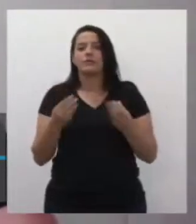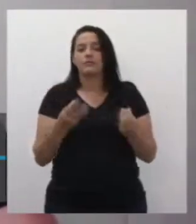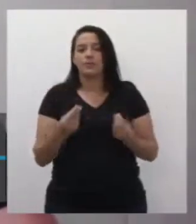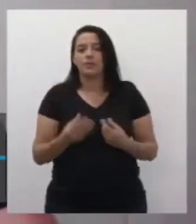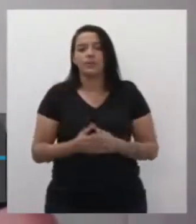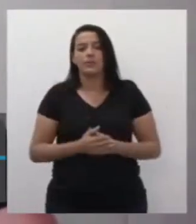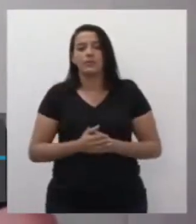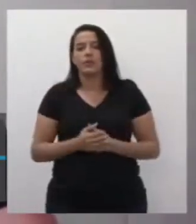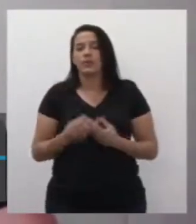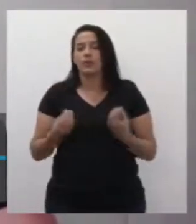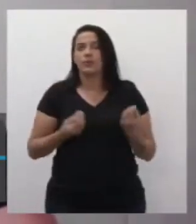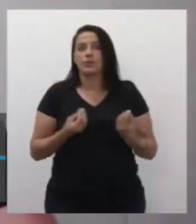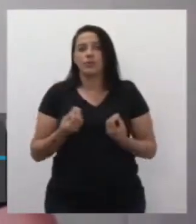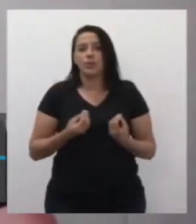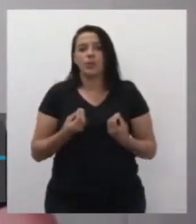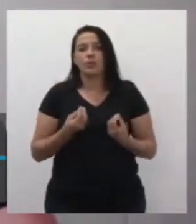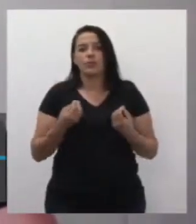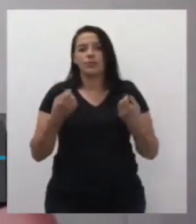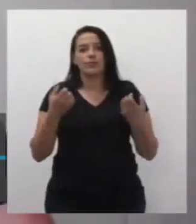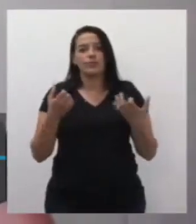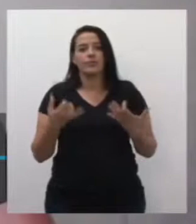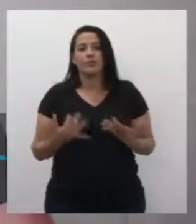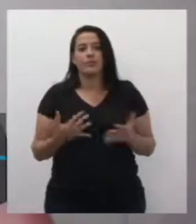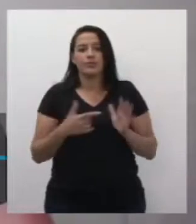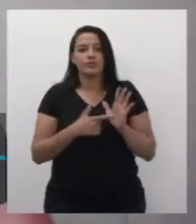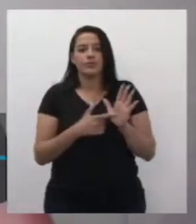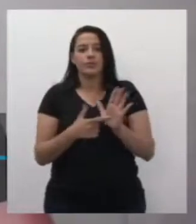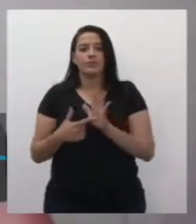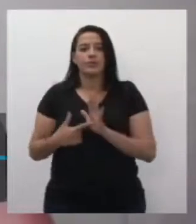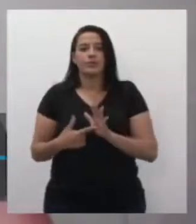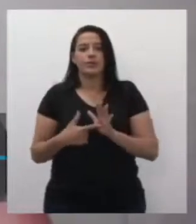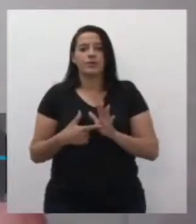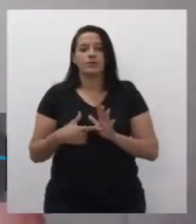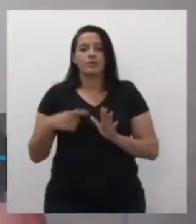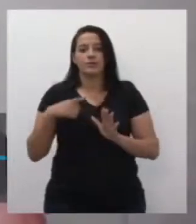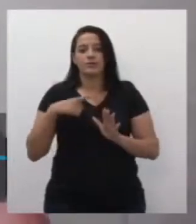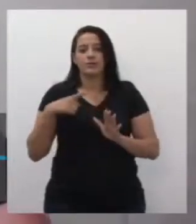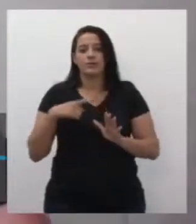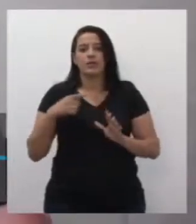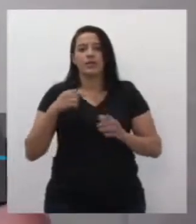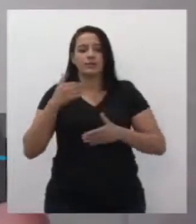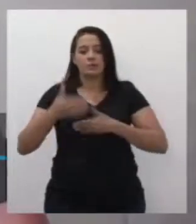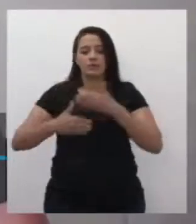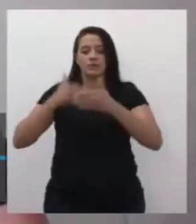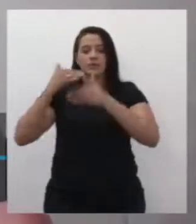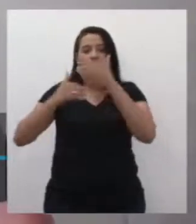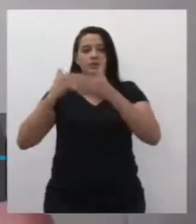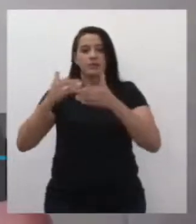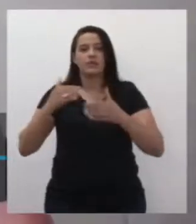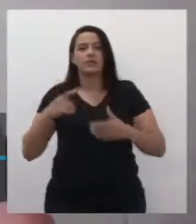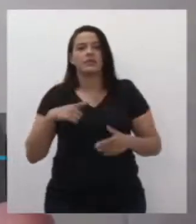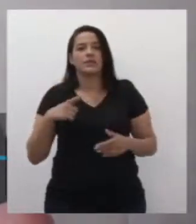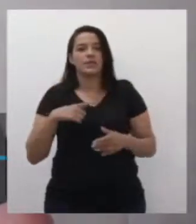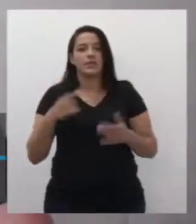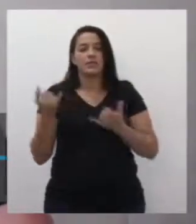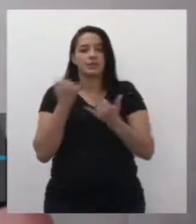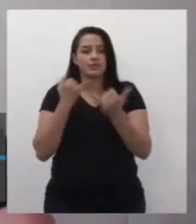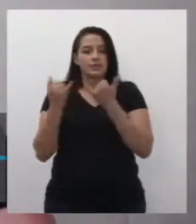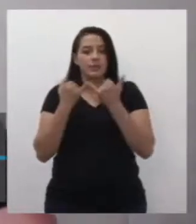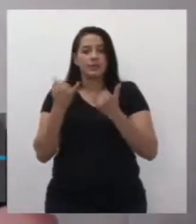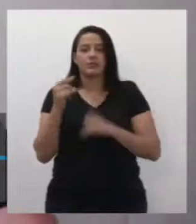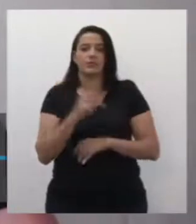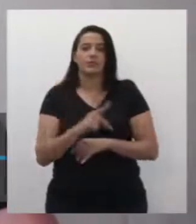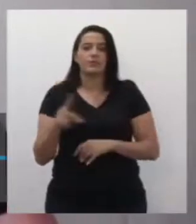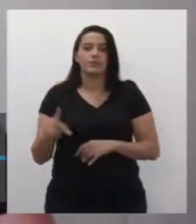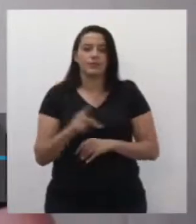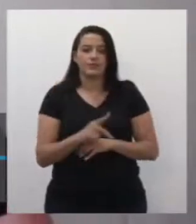exemplo, como trazer essa lógica híbrida para os processos aí até de formação de professor.